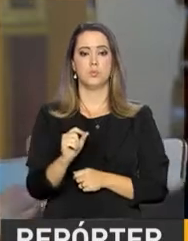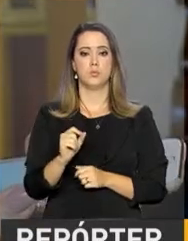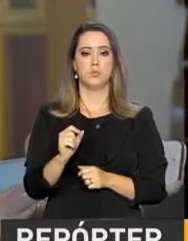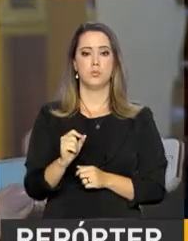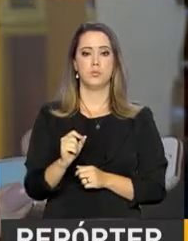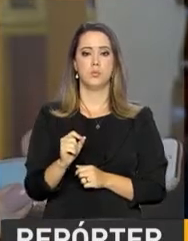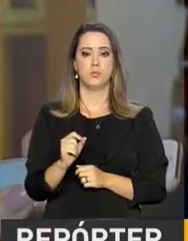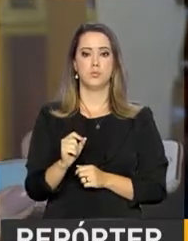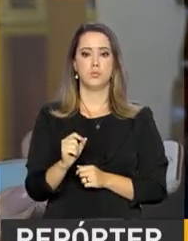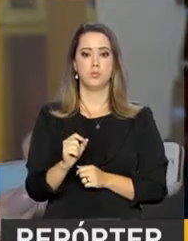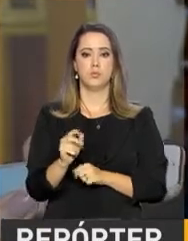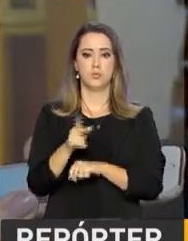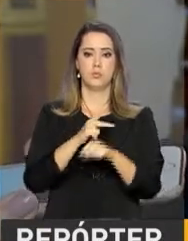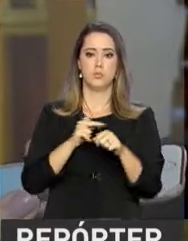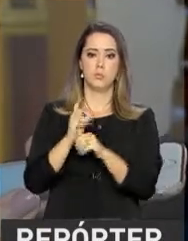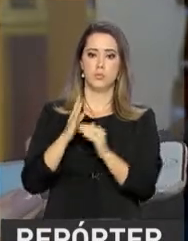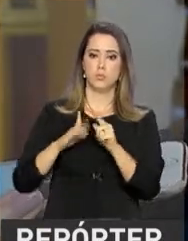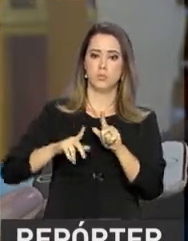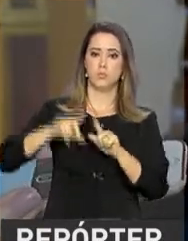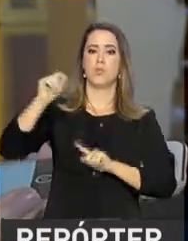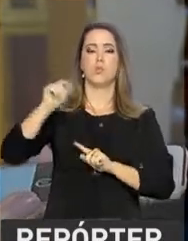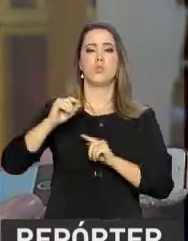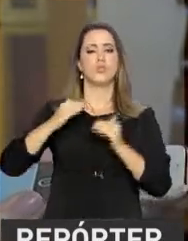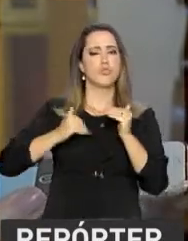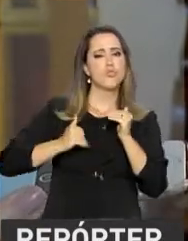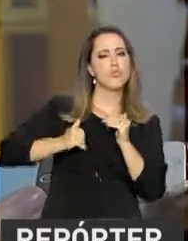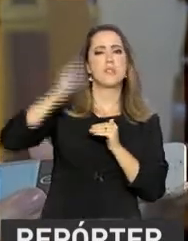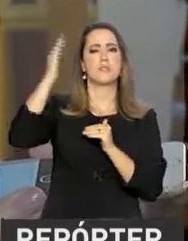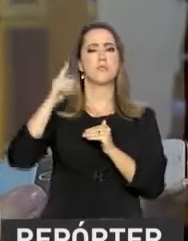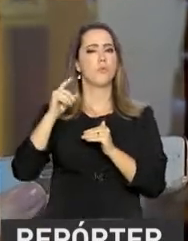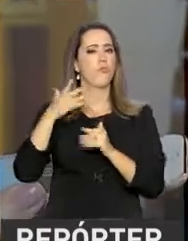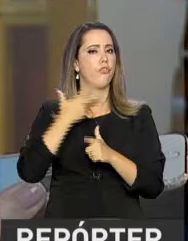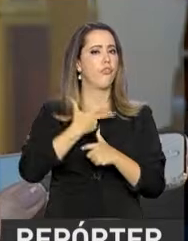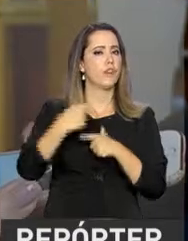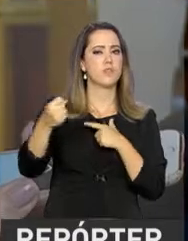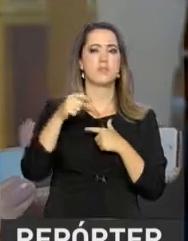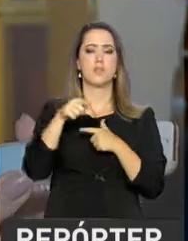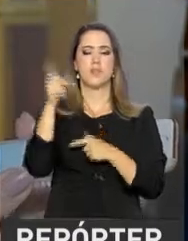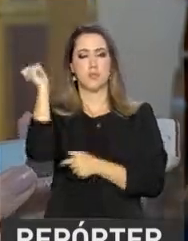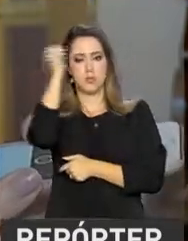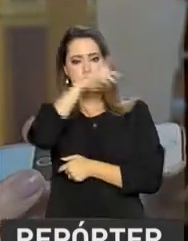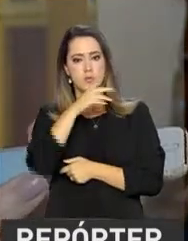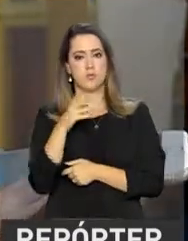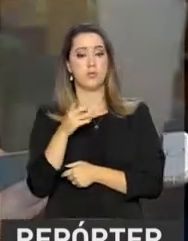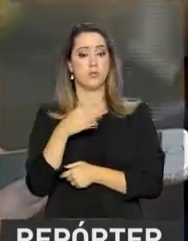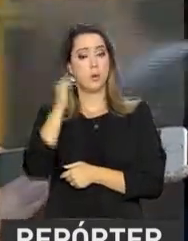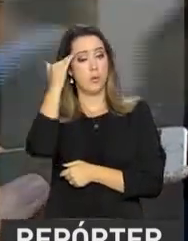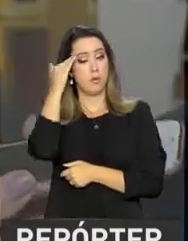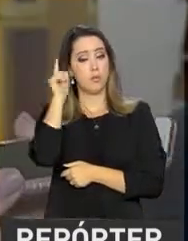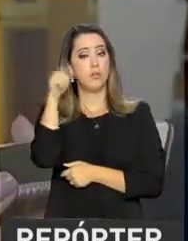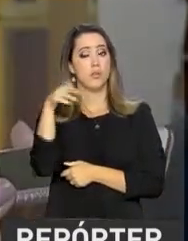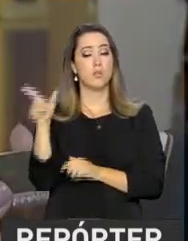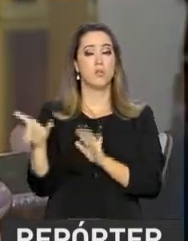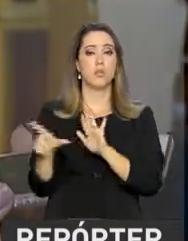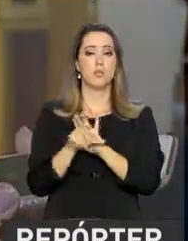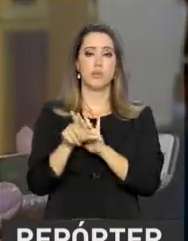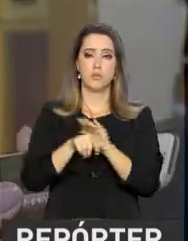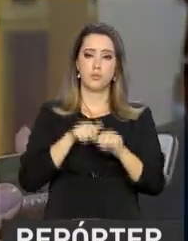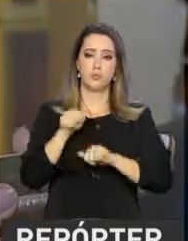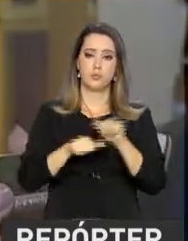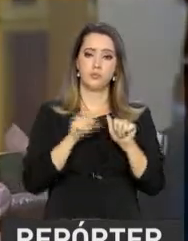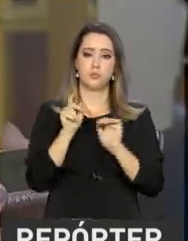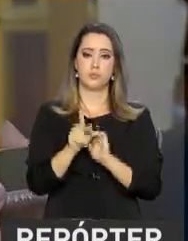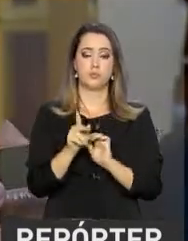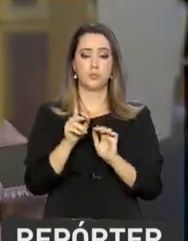como país, de ultrapassar essas dificuldades. Eu pessoalmente entendo que as reformas em curso são, no